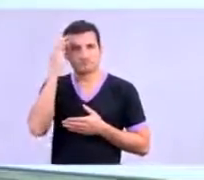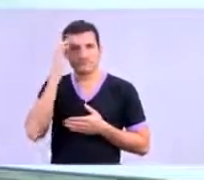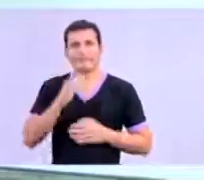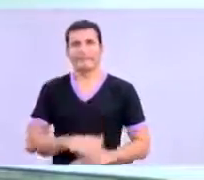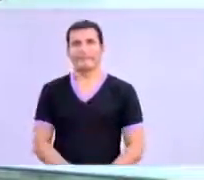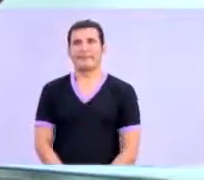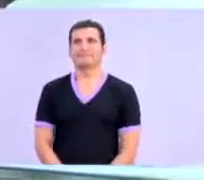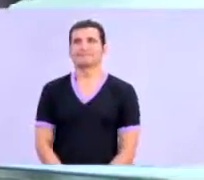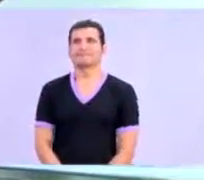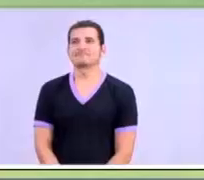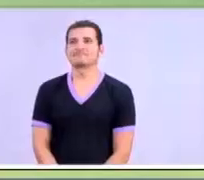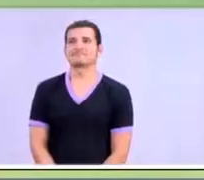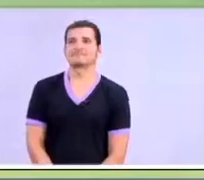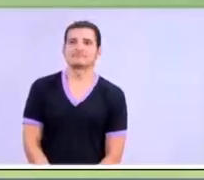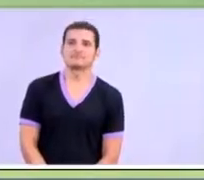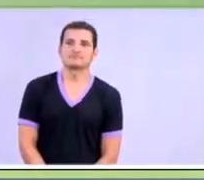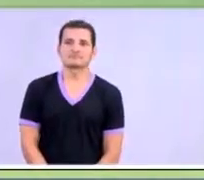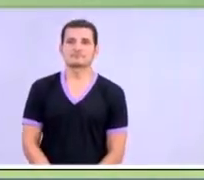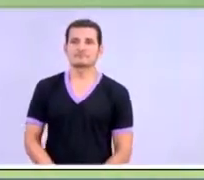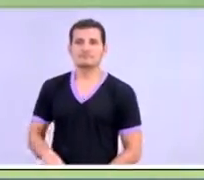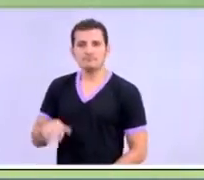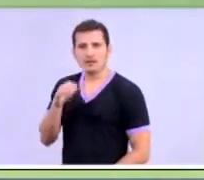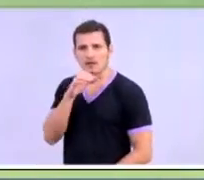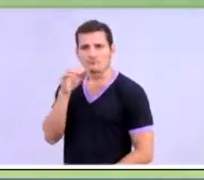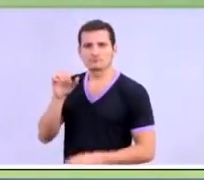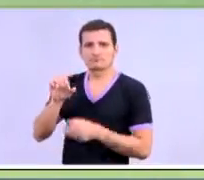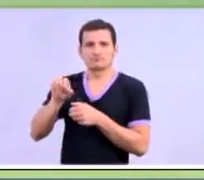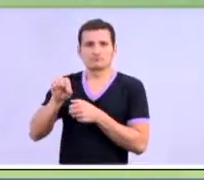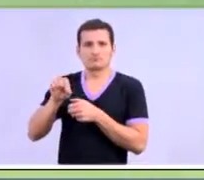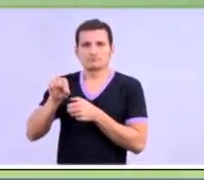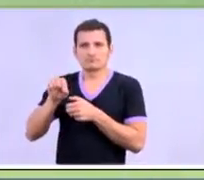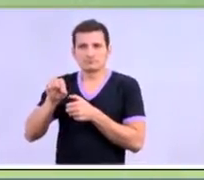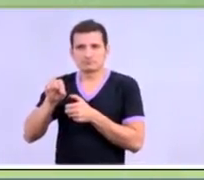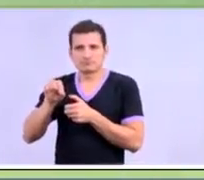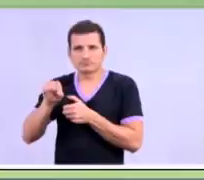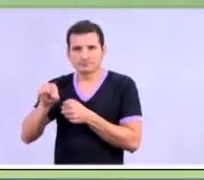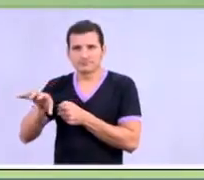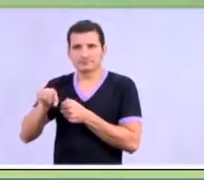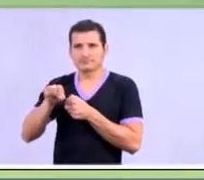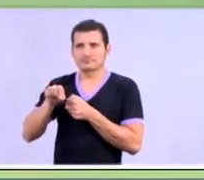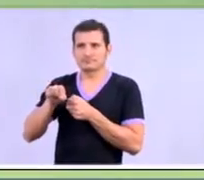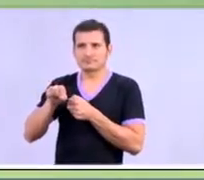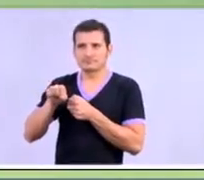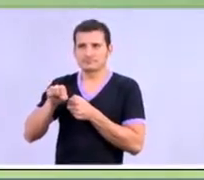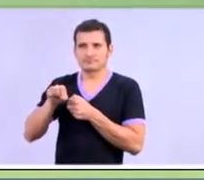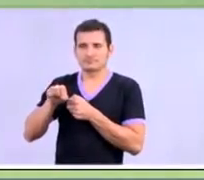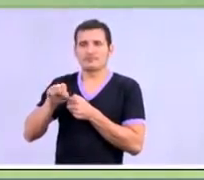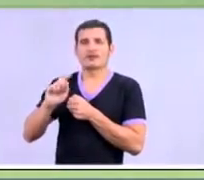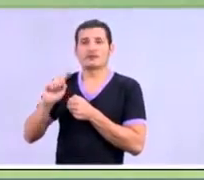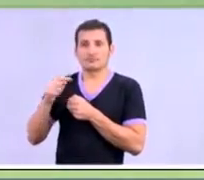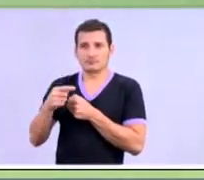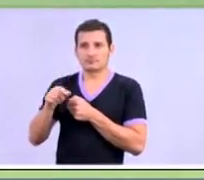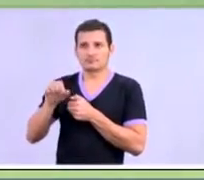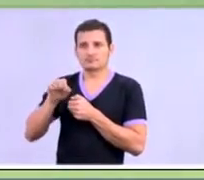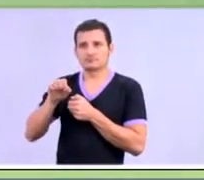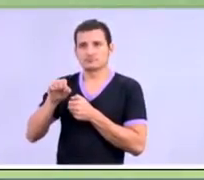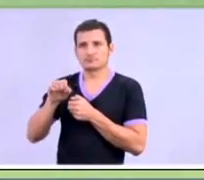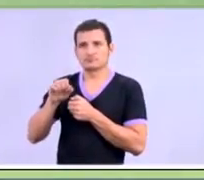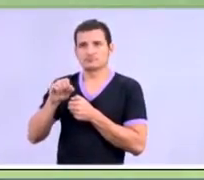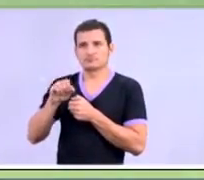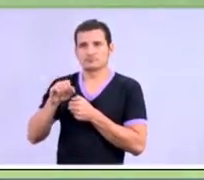exercício, né, uma piscada curta, como a gente está vendo aqui, um bit 1. Depois, 2